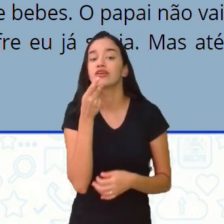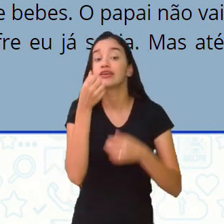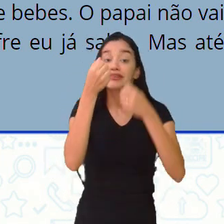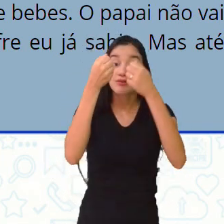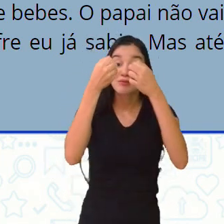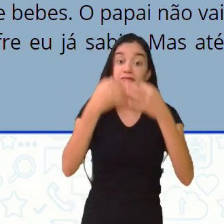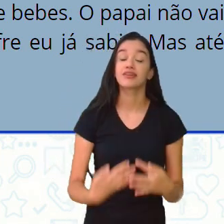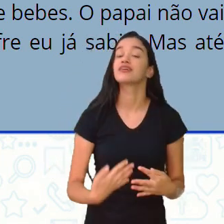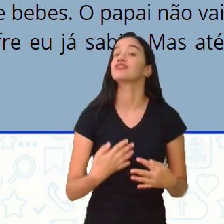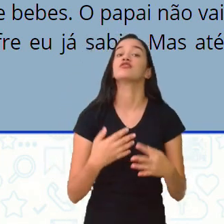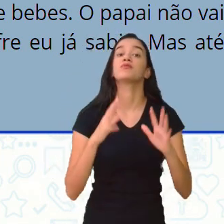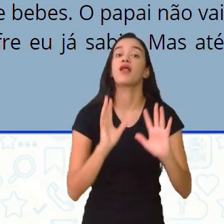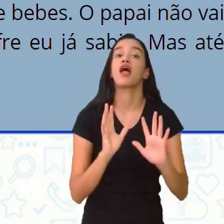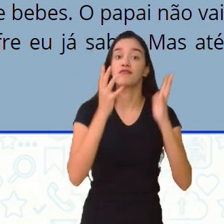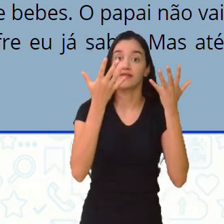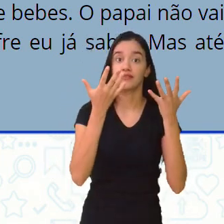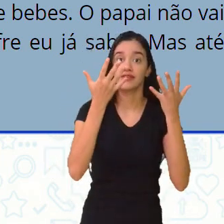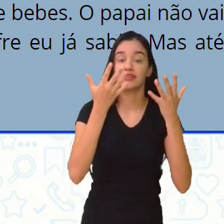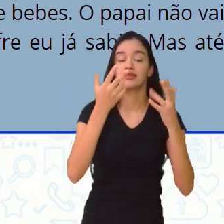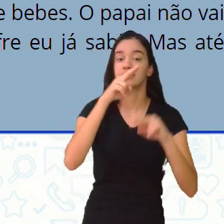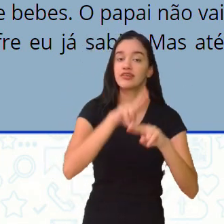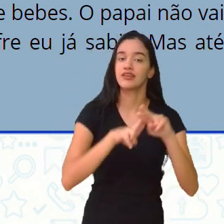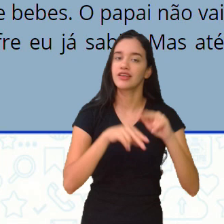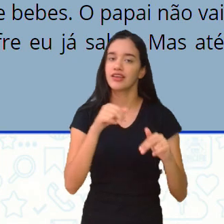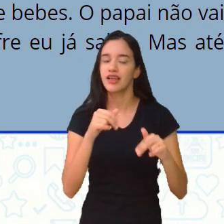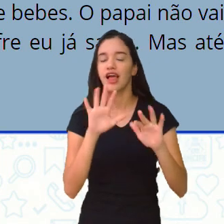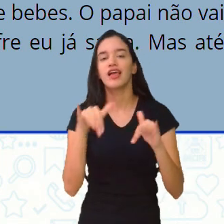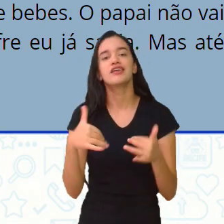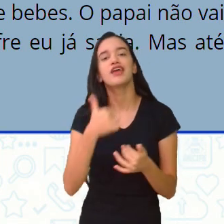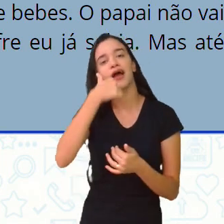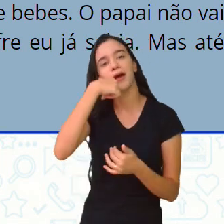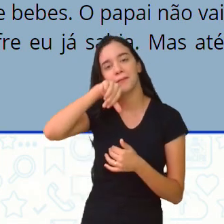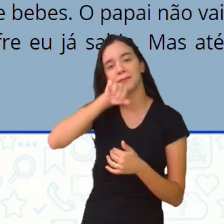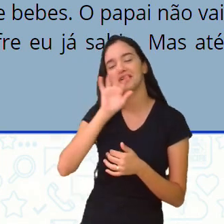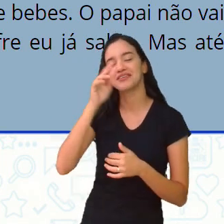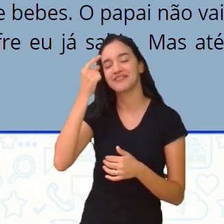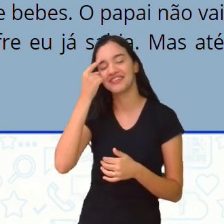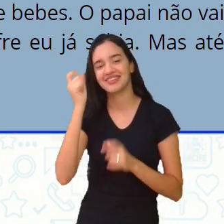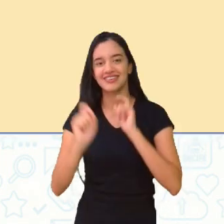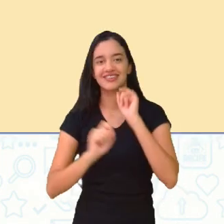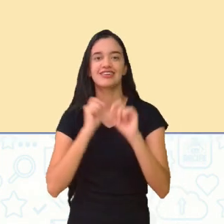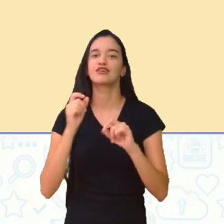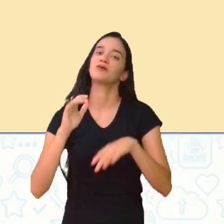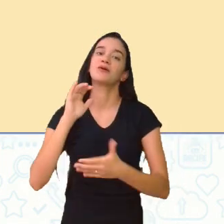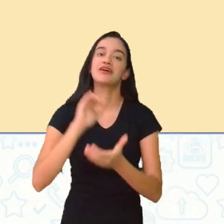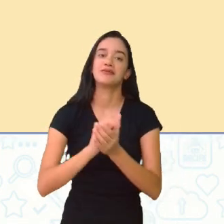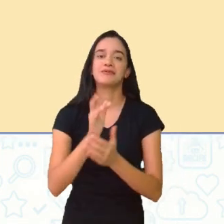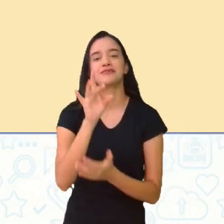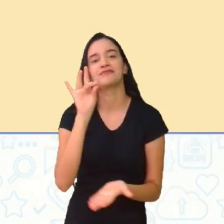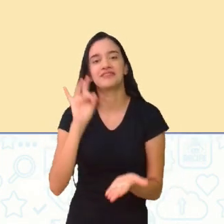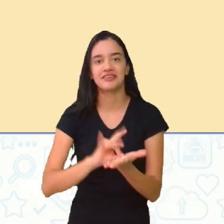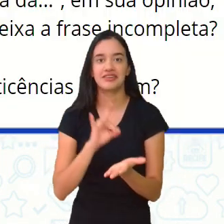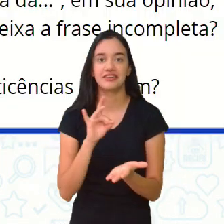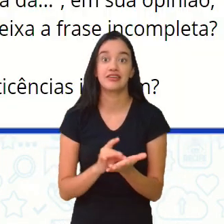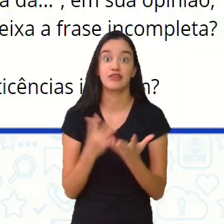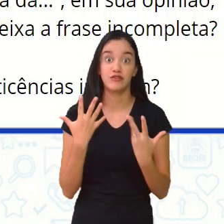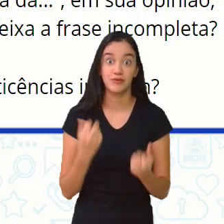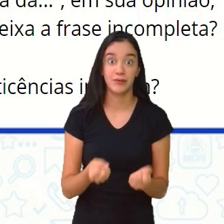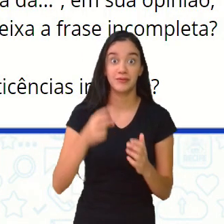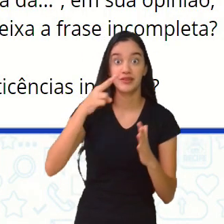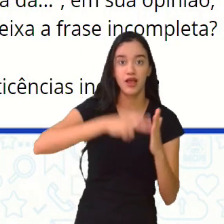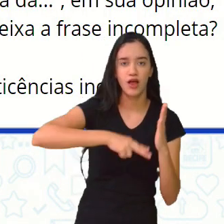a festa da quadrilha que vai ter na escola e a mãe pensa que é um casamento de verdade, né? Então, vamos analisar esse